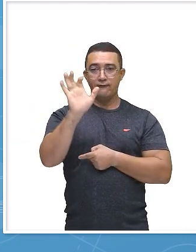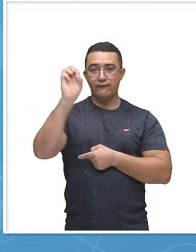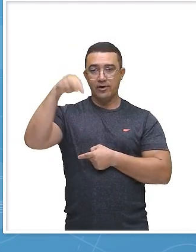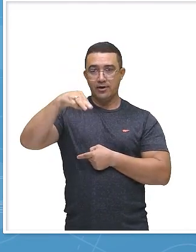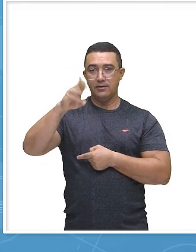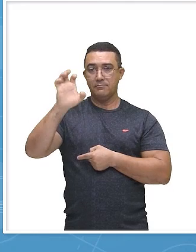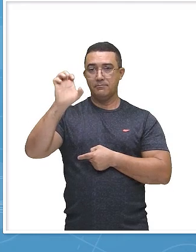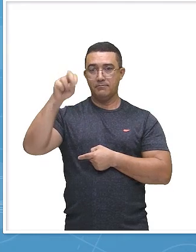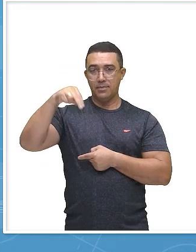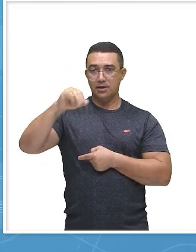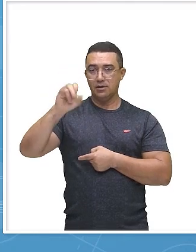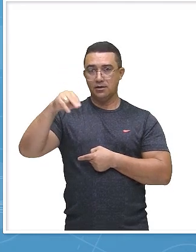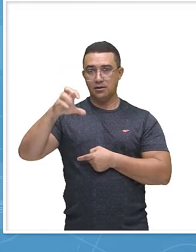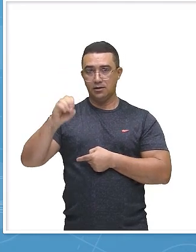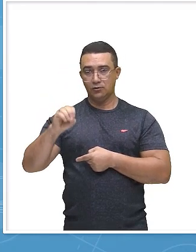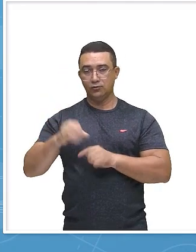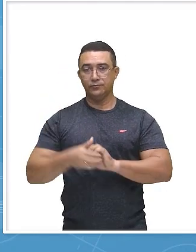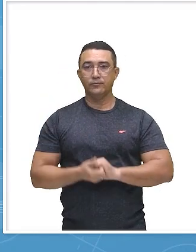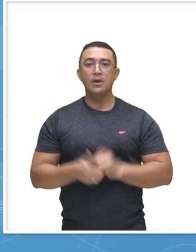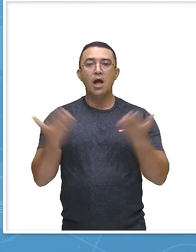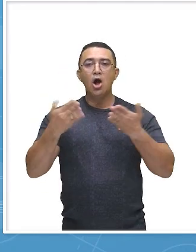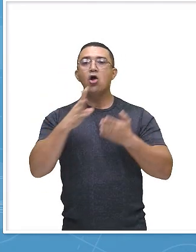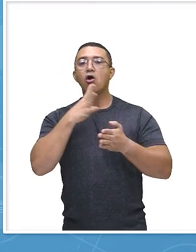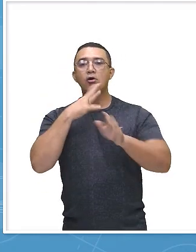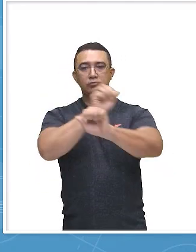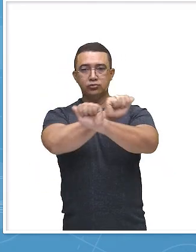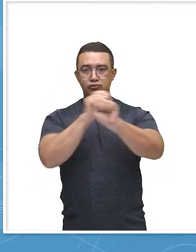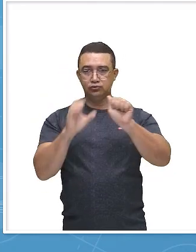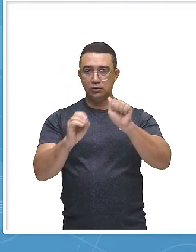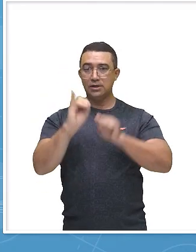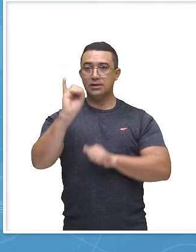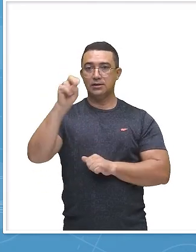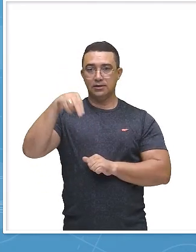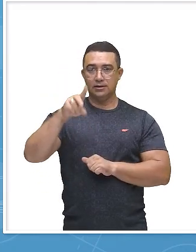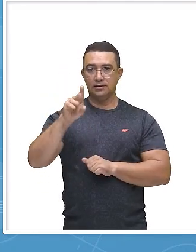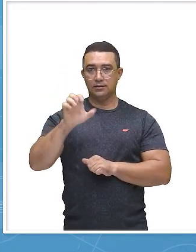agora os indefinidos. Vamos lá.